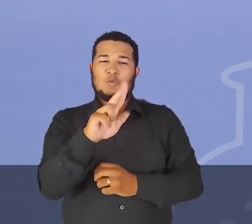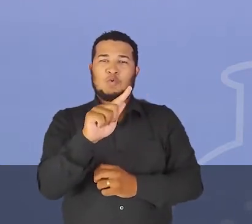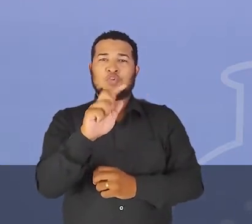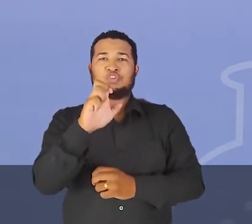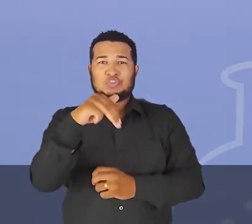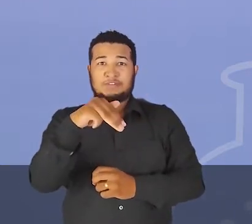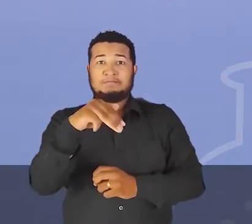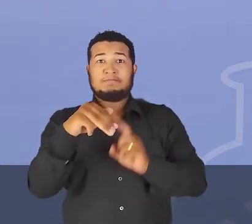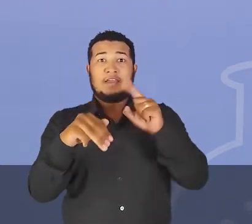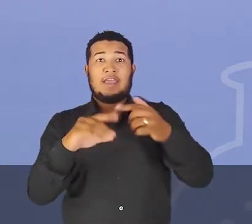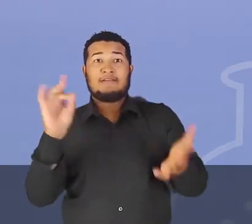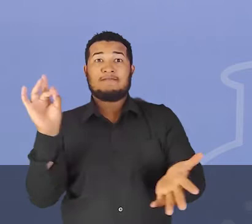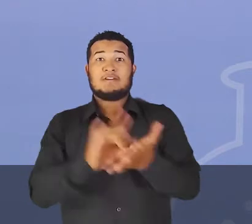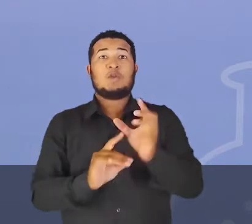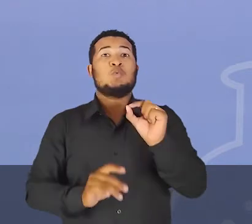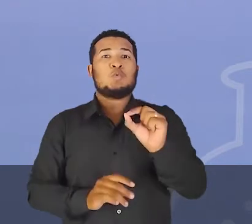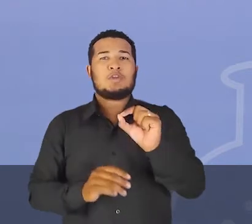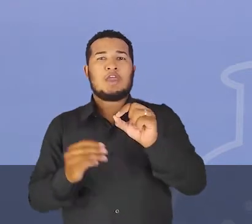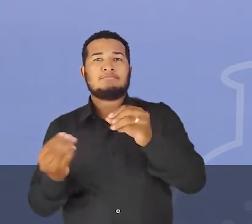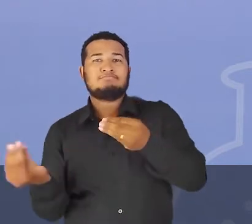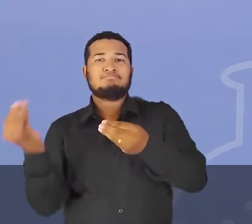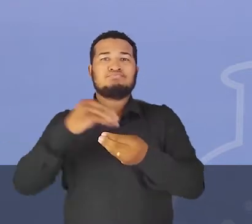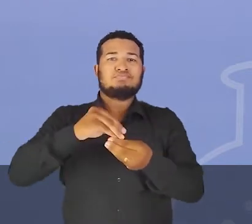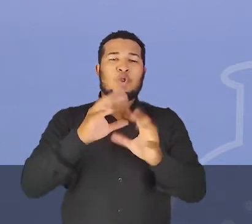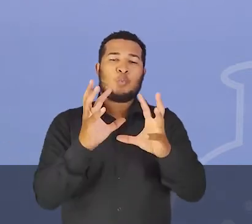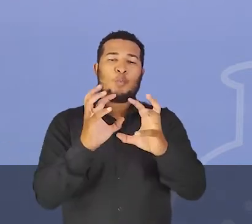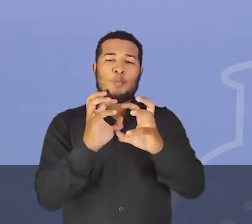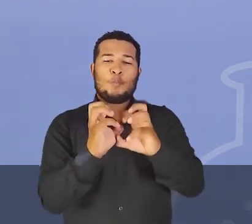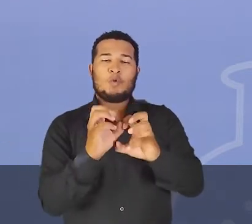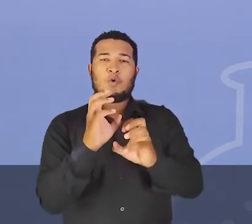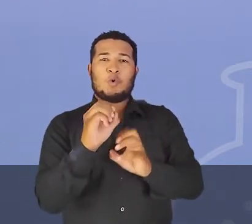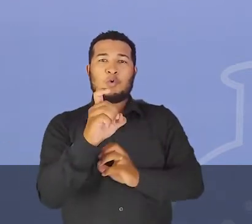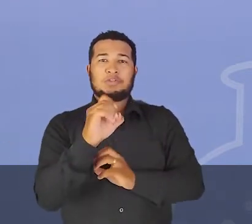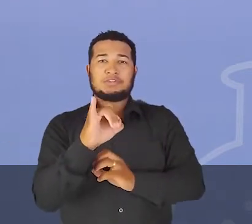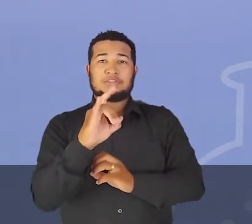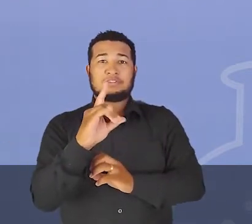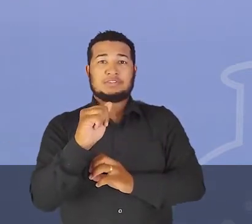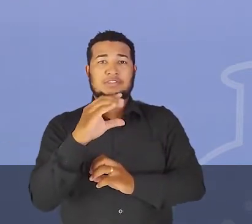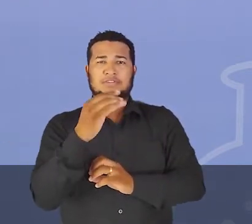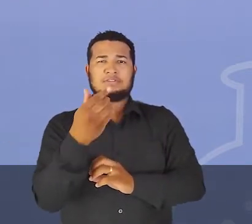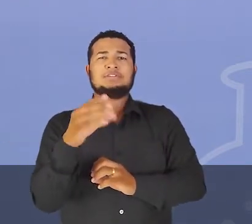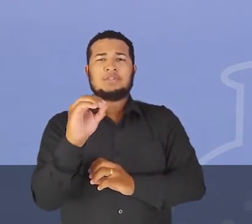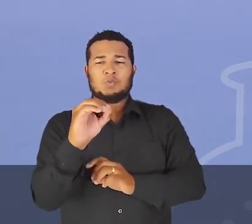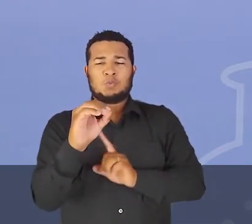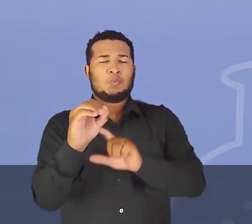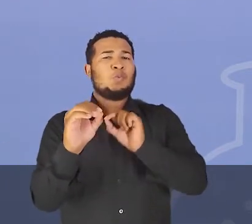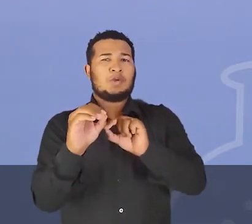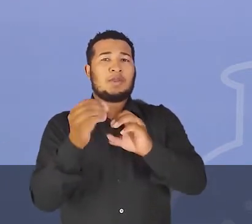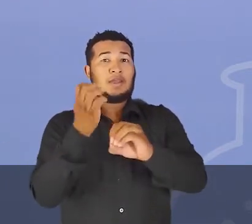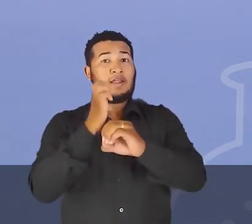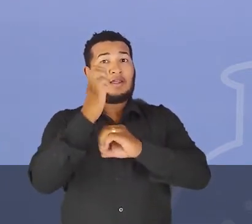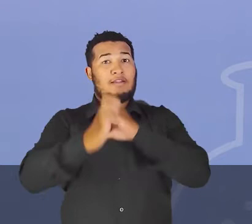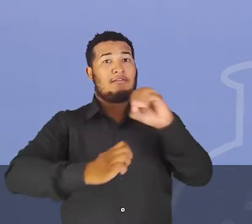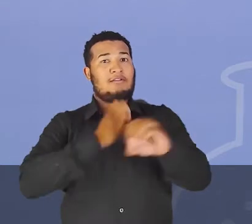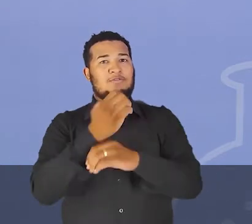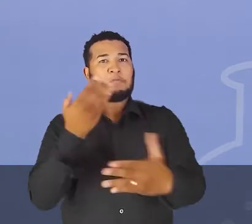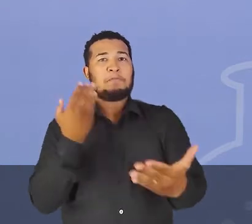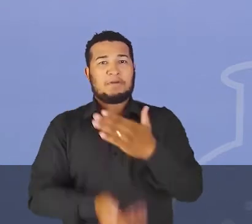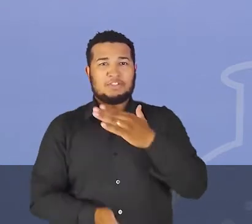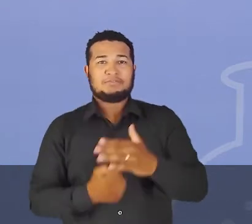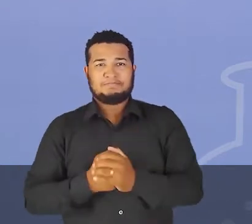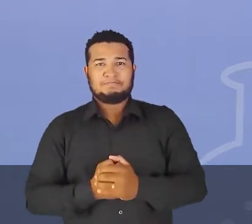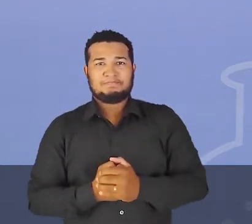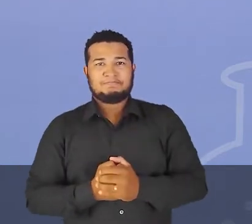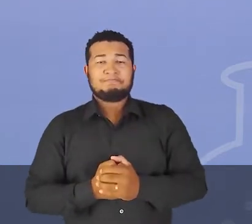é um processo de oxidação. Então, a oxidação é a perda de elétrons do metal para o meio, e que